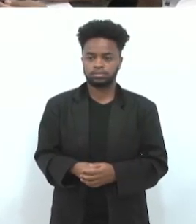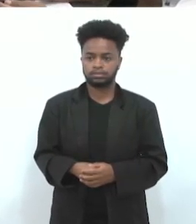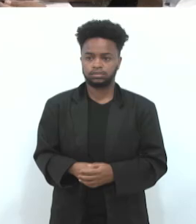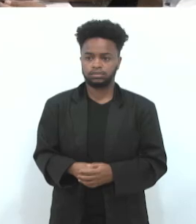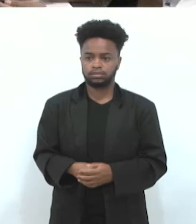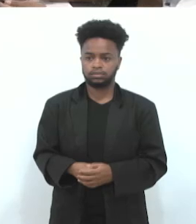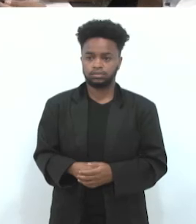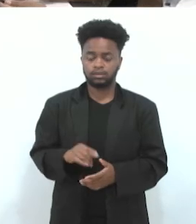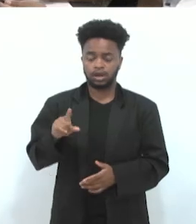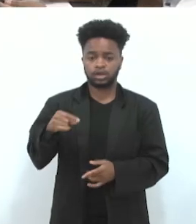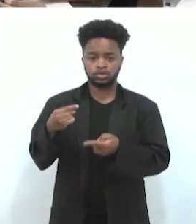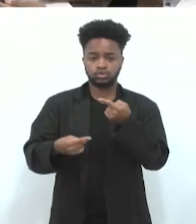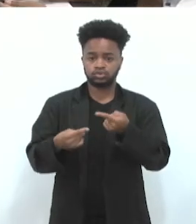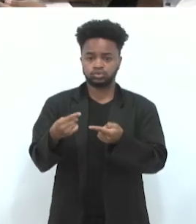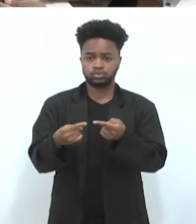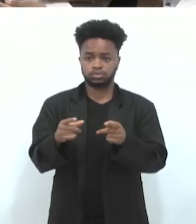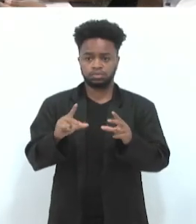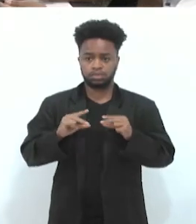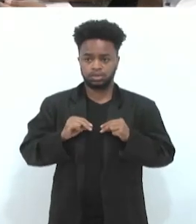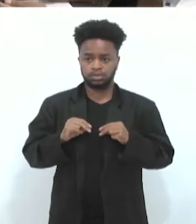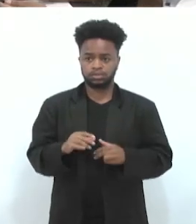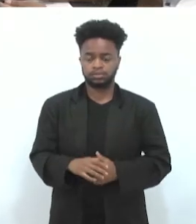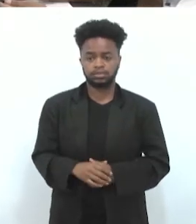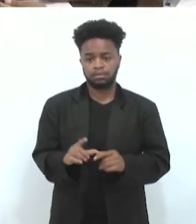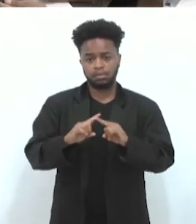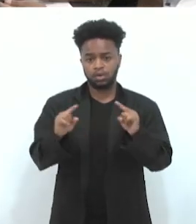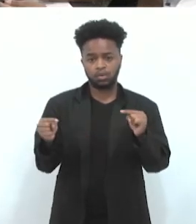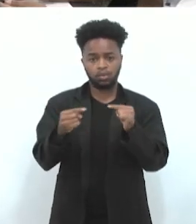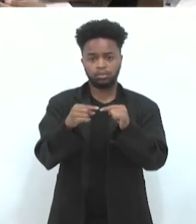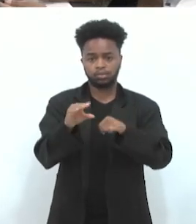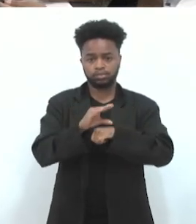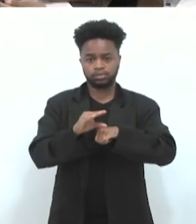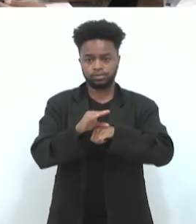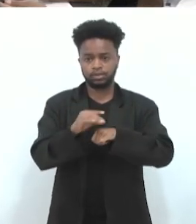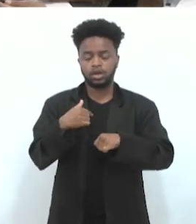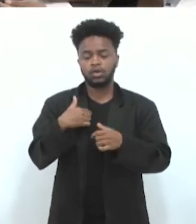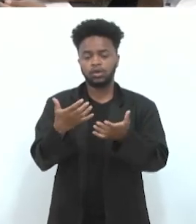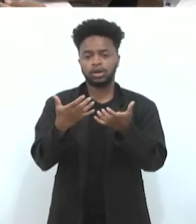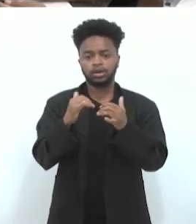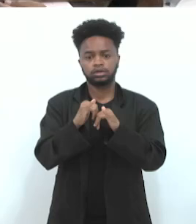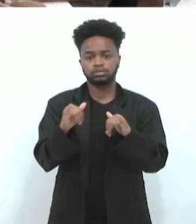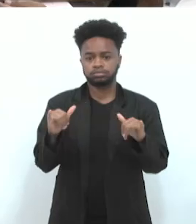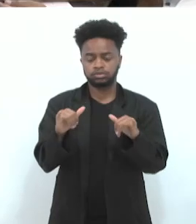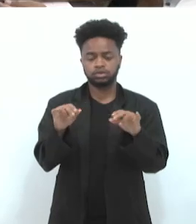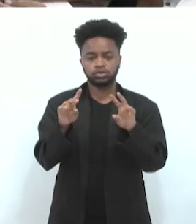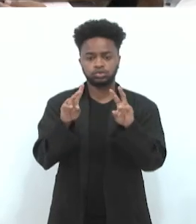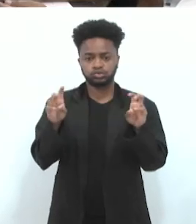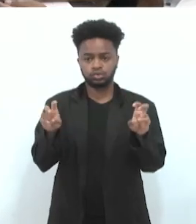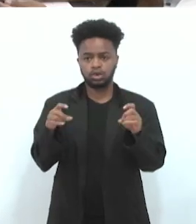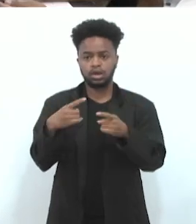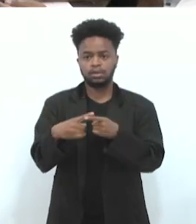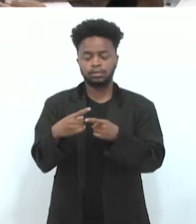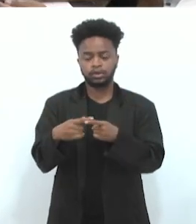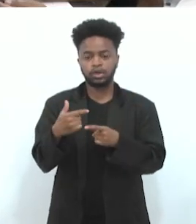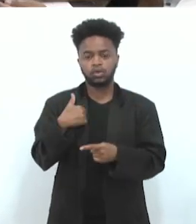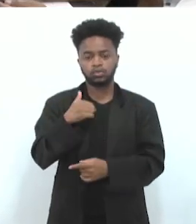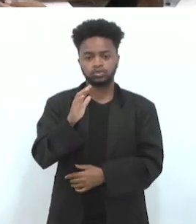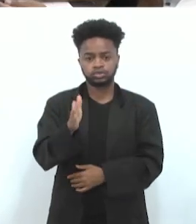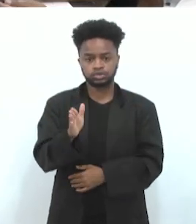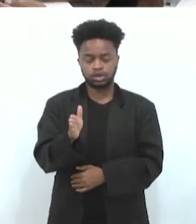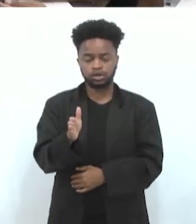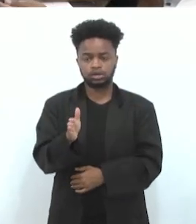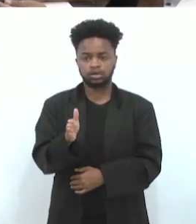plenário contrário a esse projeto, mas que é constitucional, é. Eu quero me pronunciar sobre essa questão, porque eu já tive aqui em